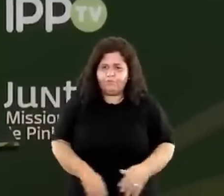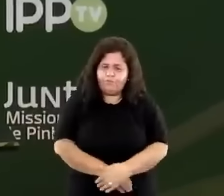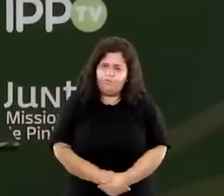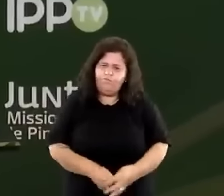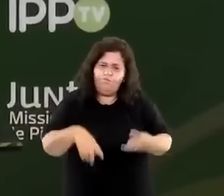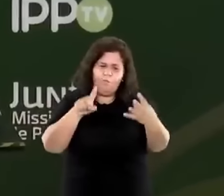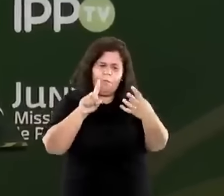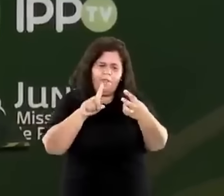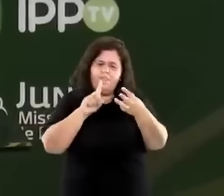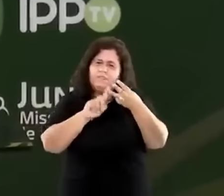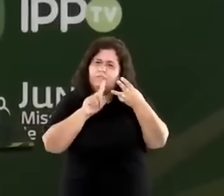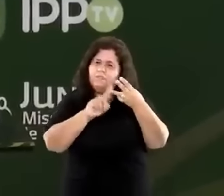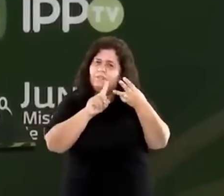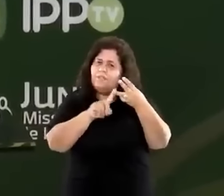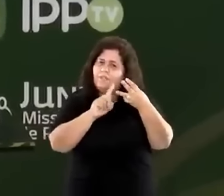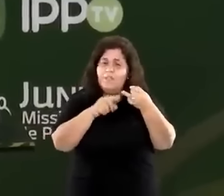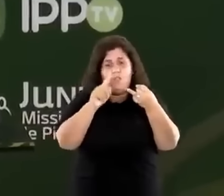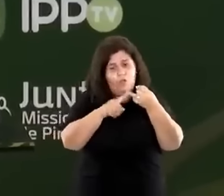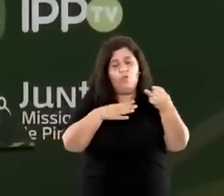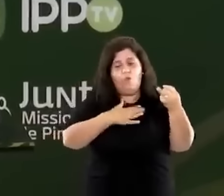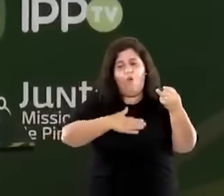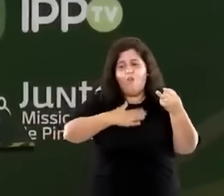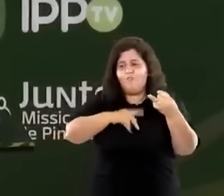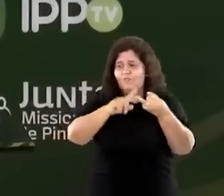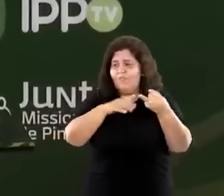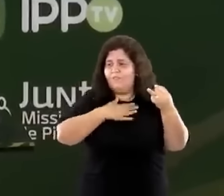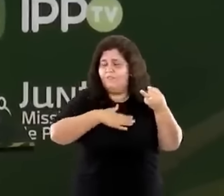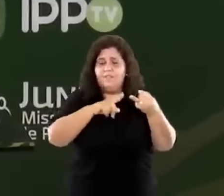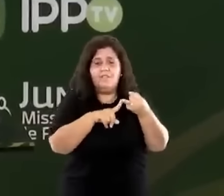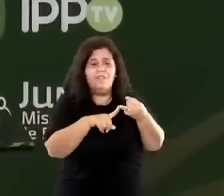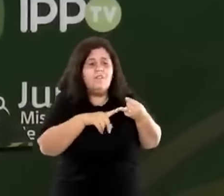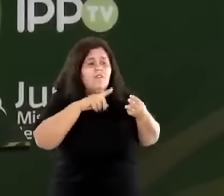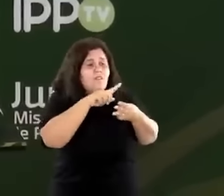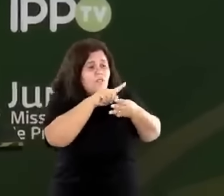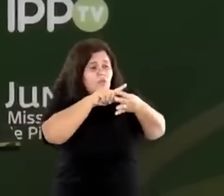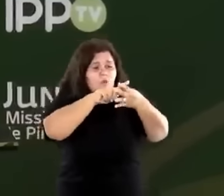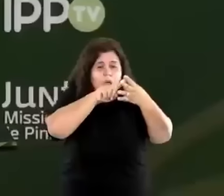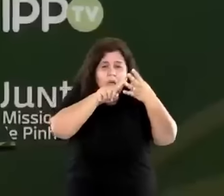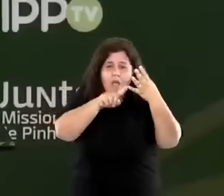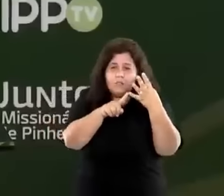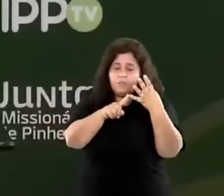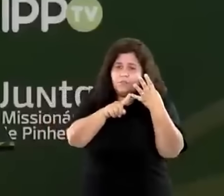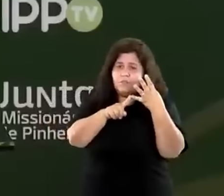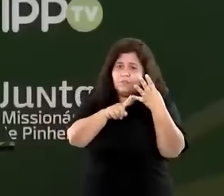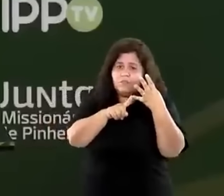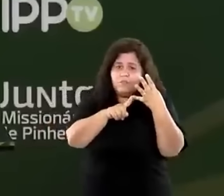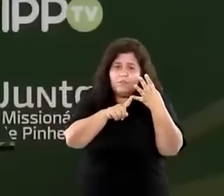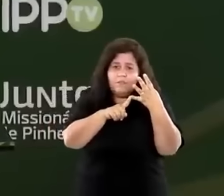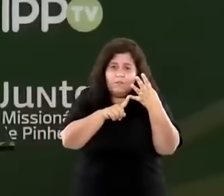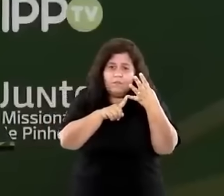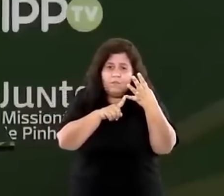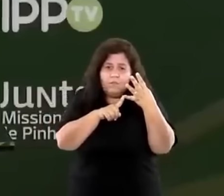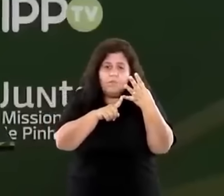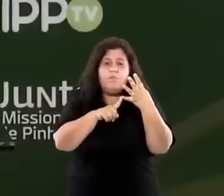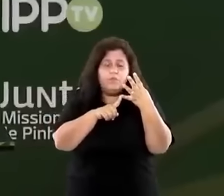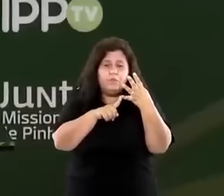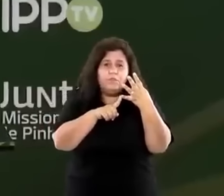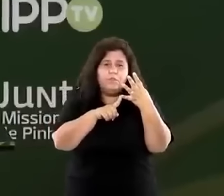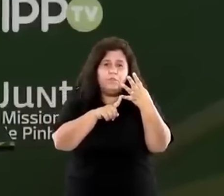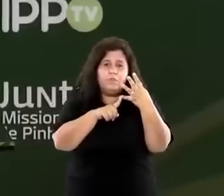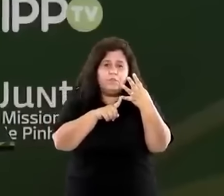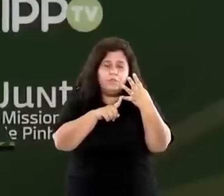a terceira ideia e eu prefiro ficar com essa é a ideia de que esses quatro seres viventes vejam comigo por